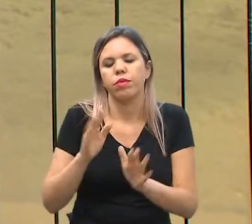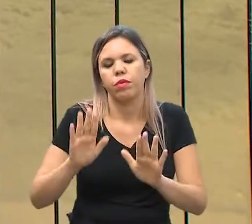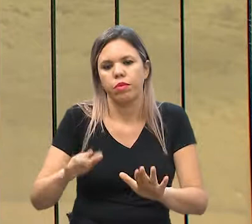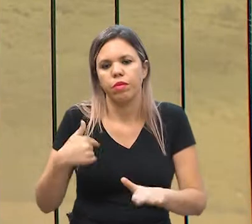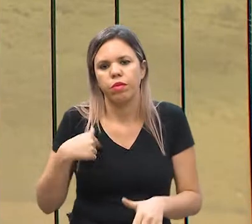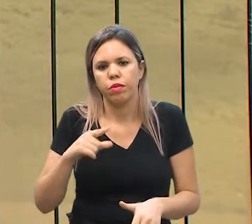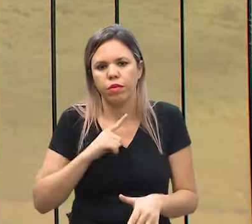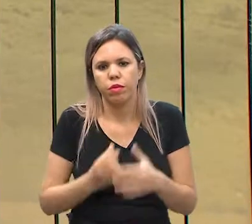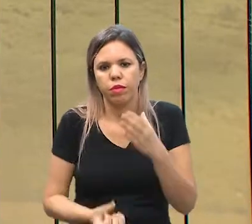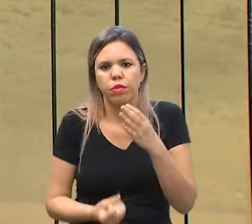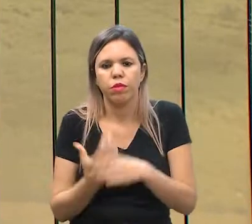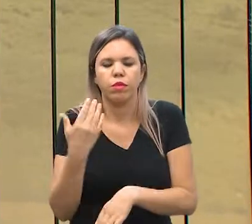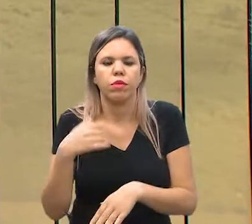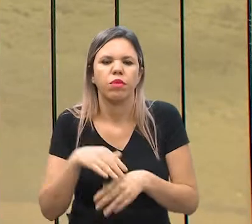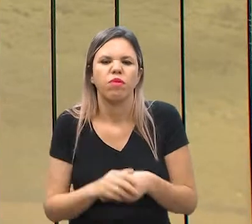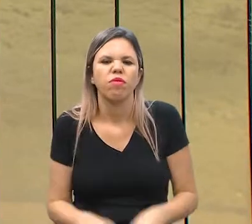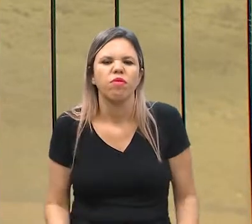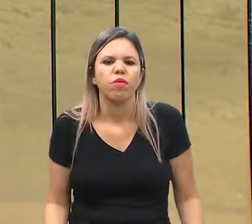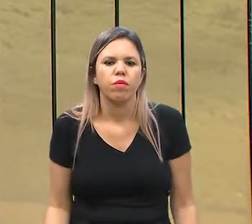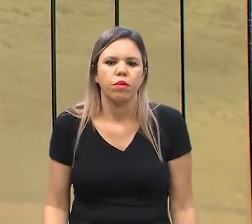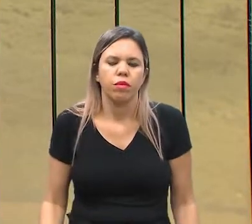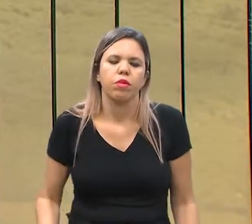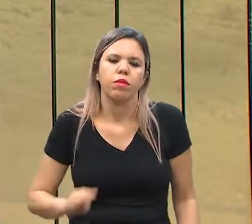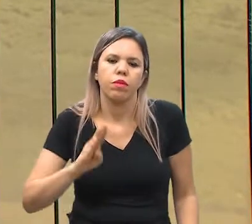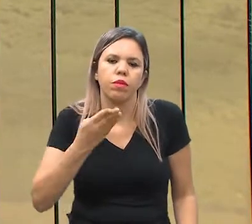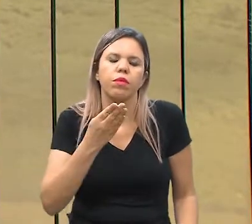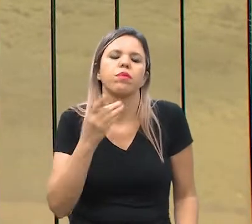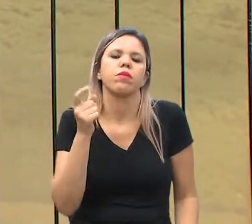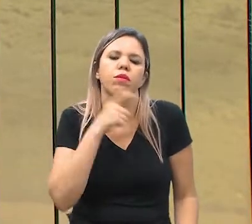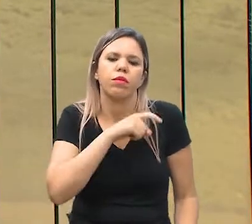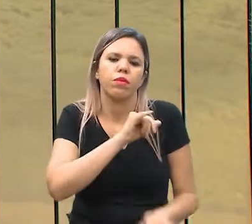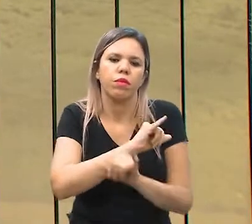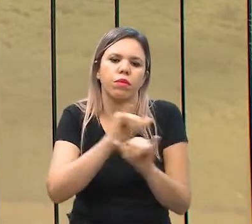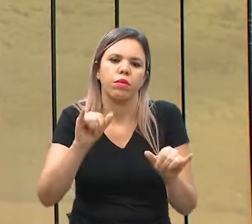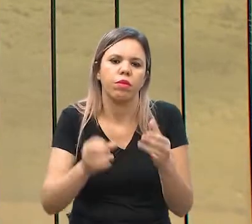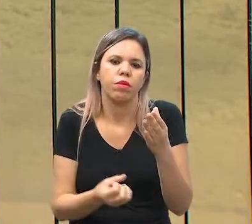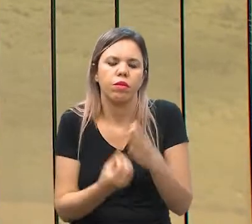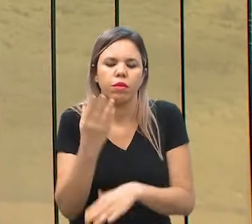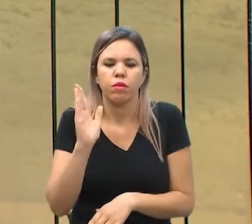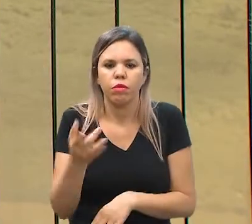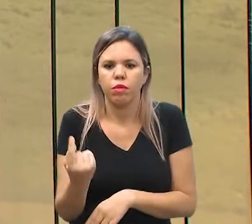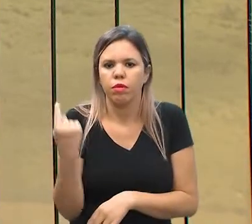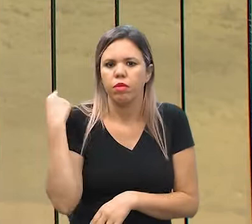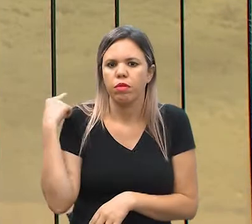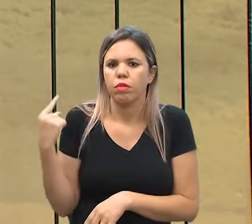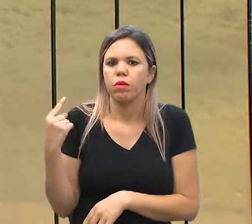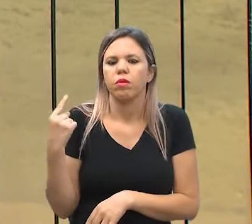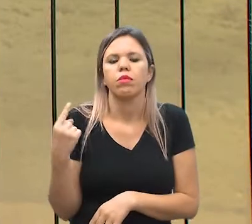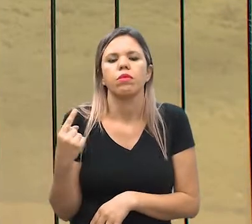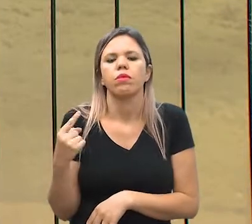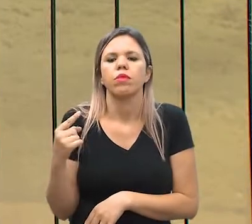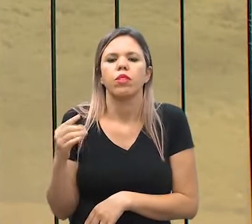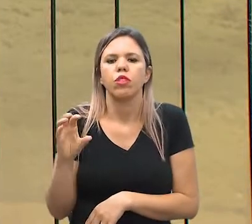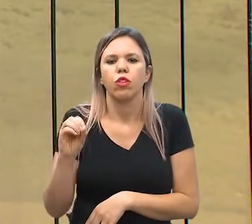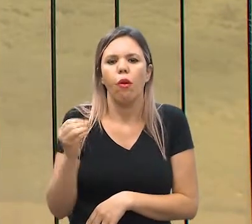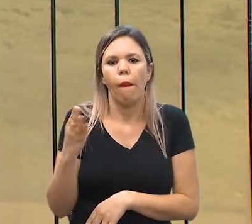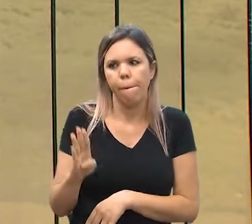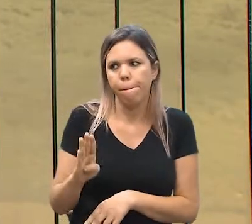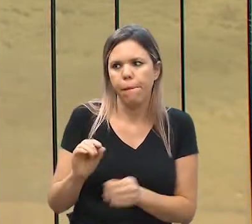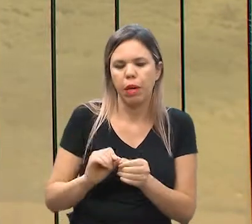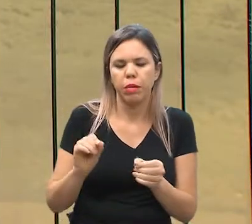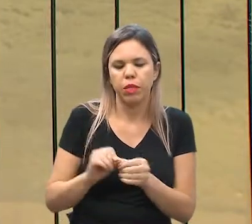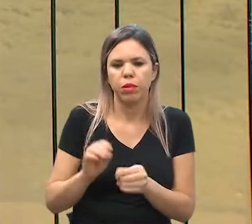E aí também tem o surgimento, né, das fake news, não o surgimento, porque isso aconteceu já desde a eleição do Obama, mas